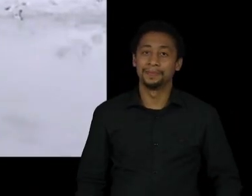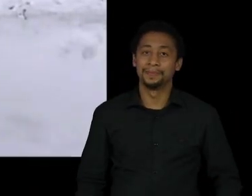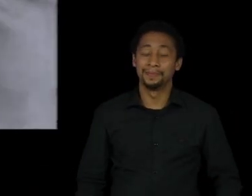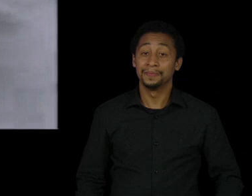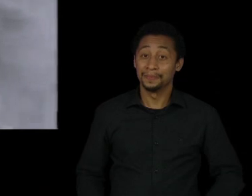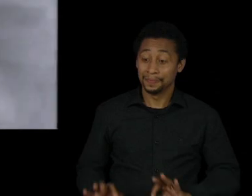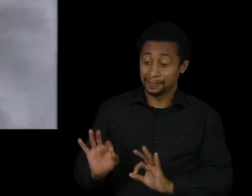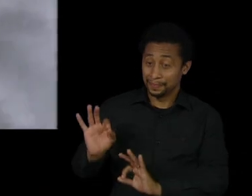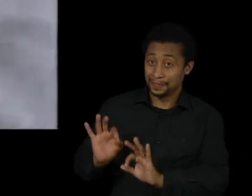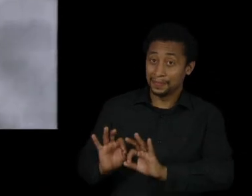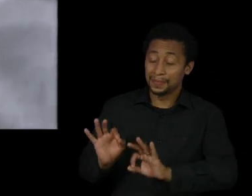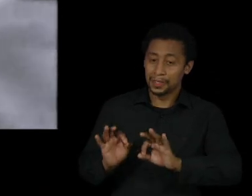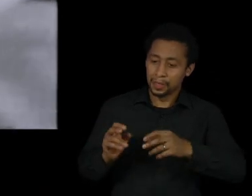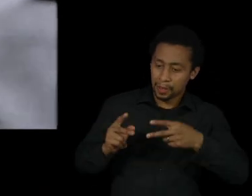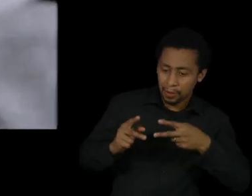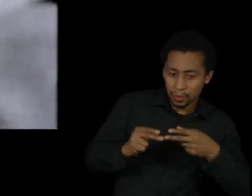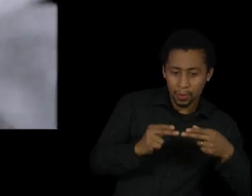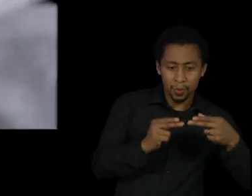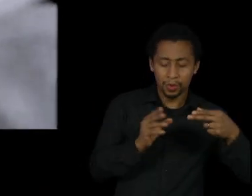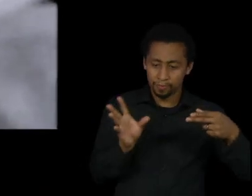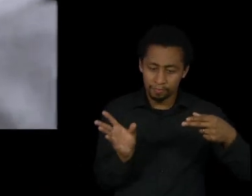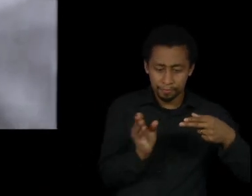Corto, costuro e crio.